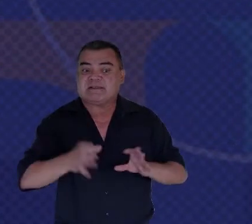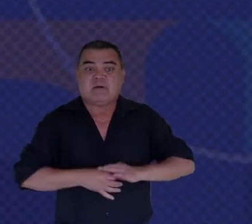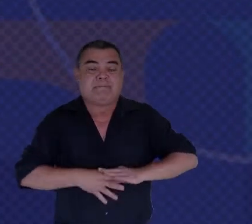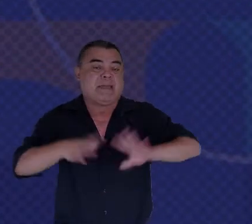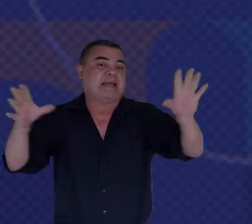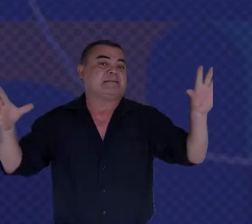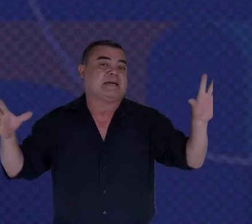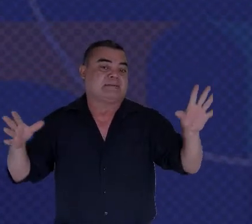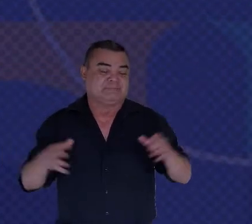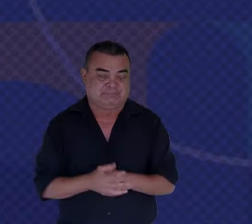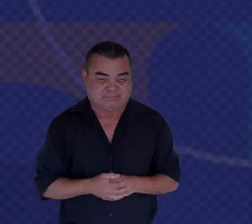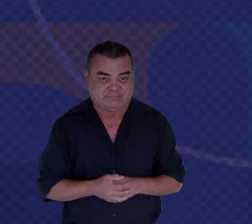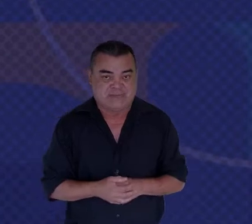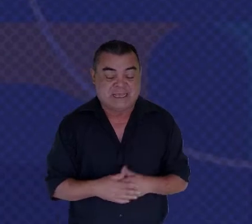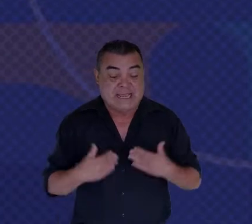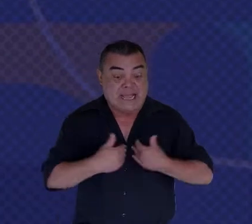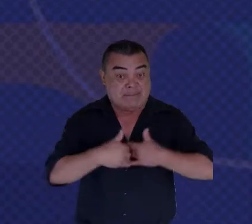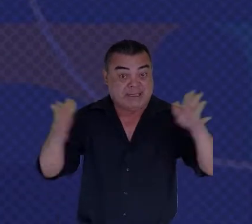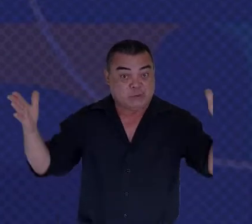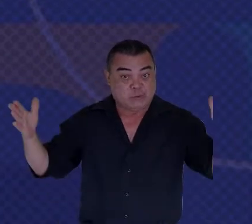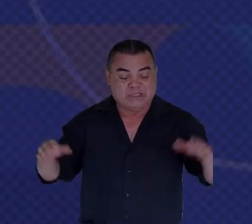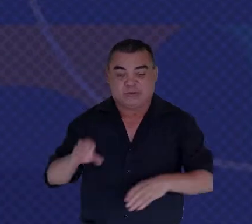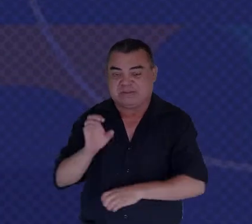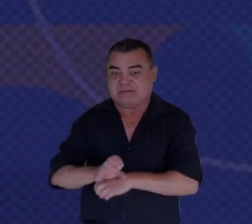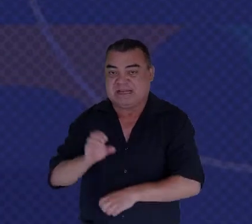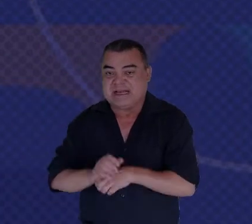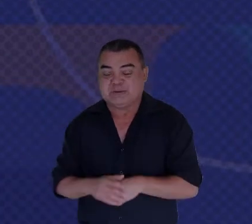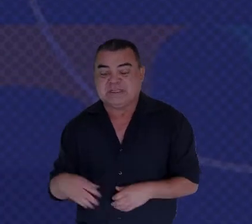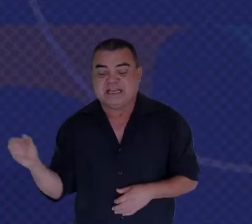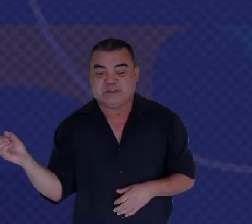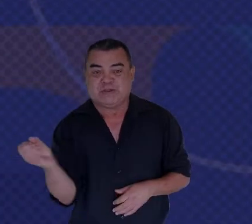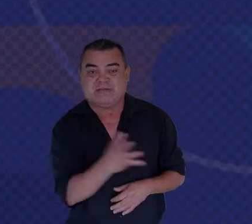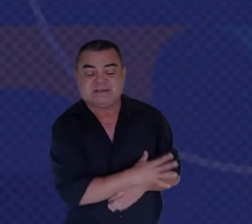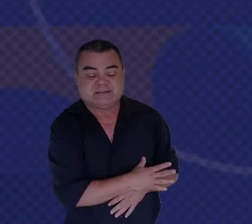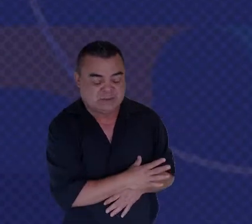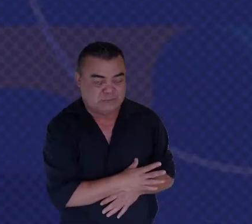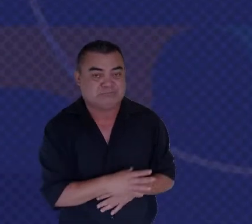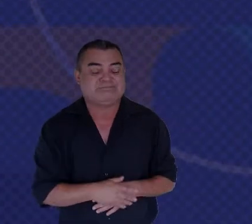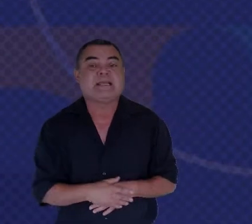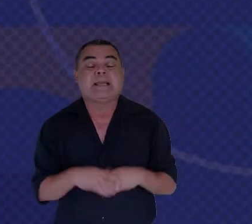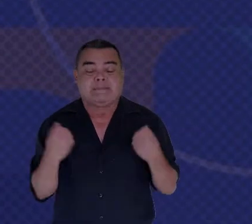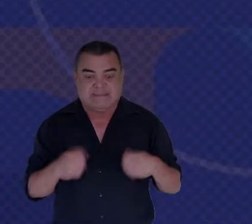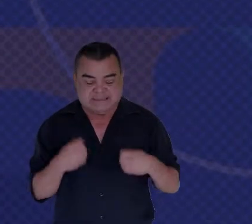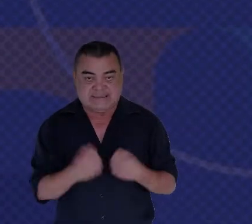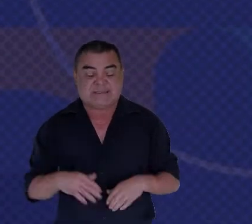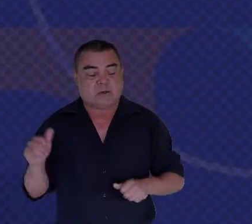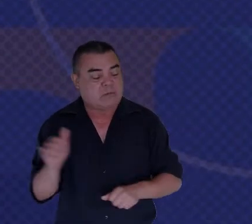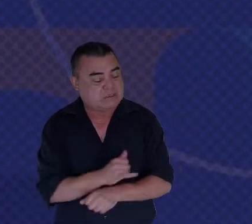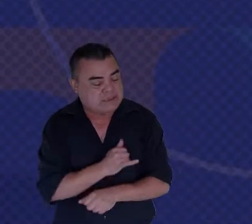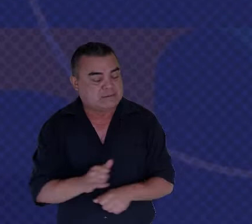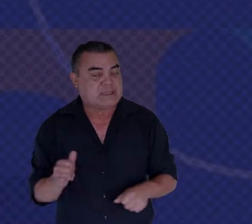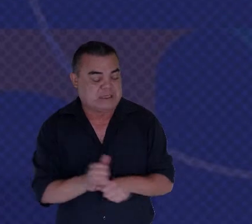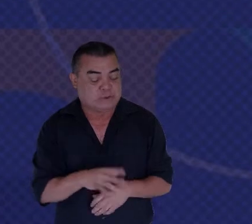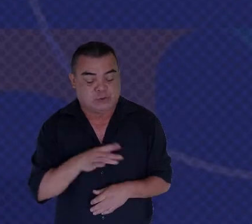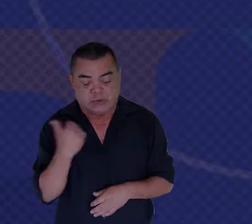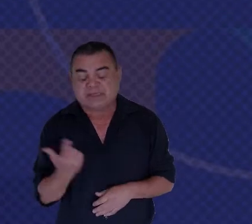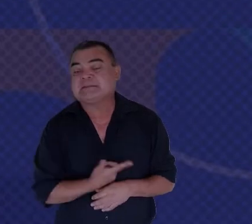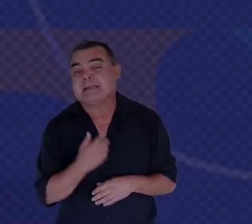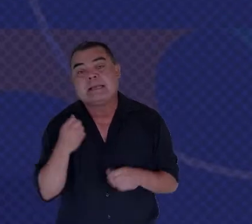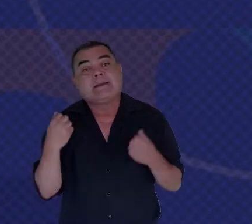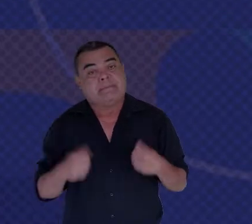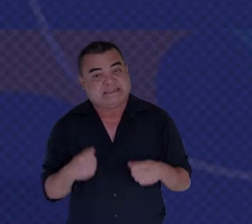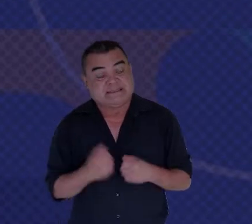aberta à inovação aberta abertura do Estado EA inovação precisa ser uma estratégia as